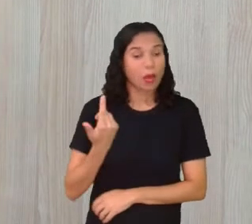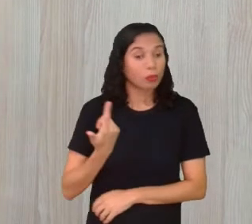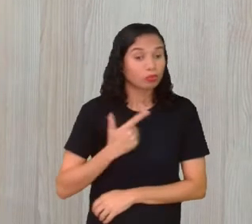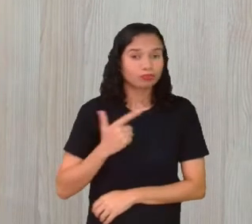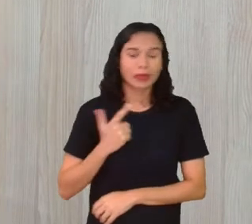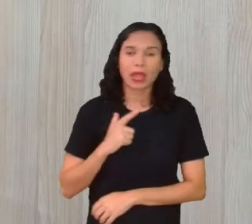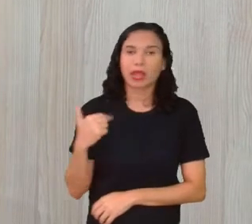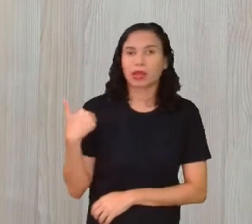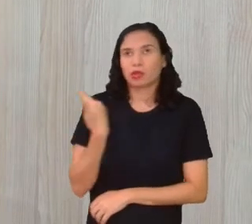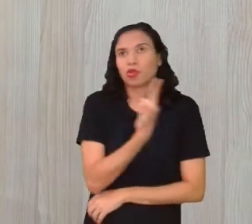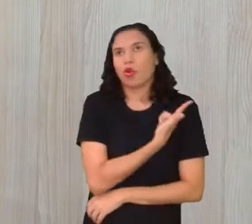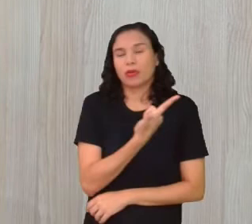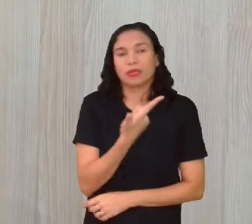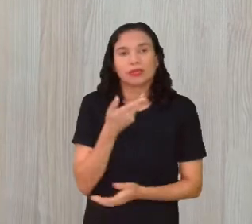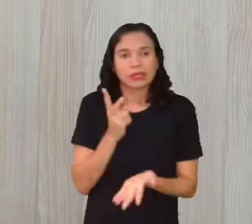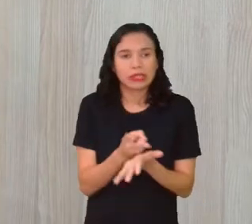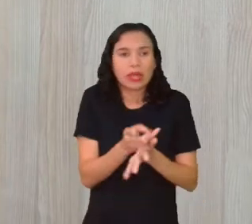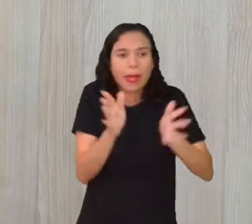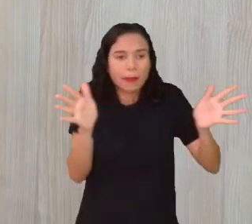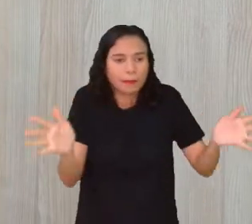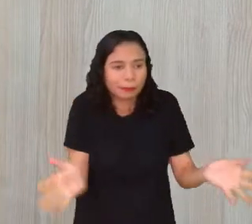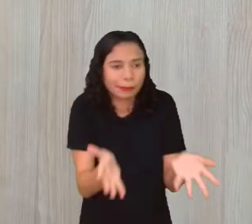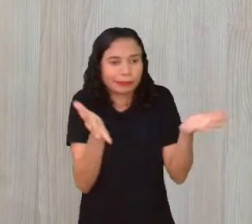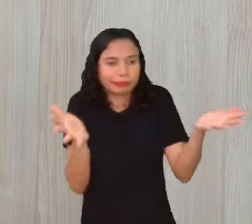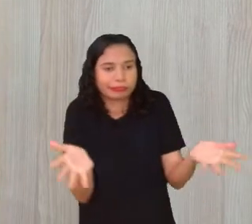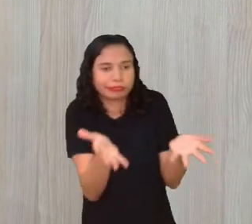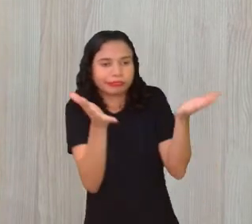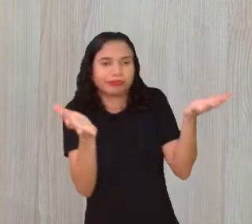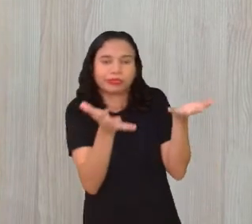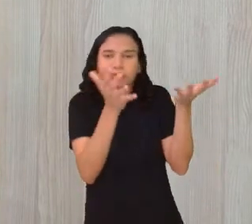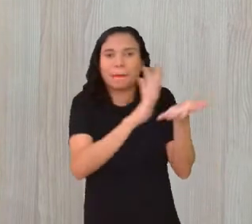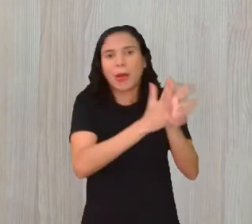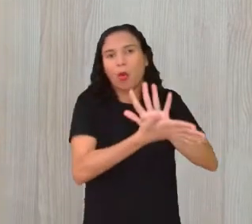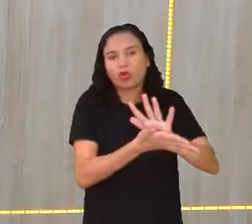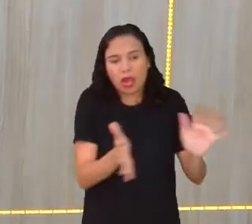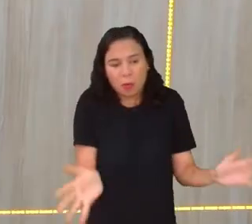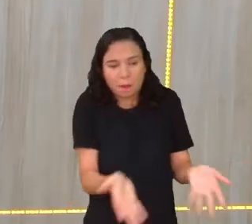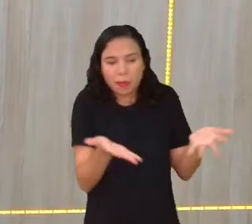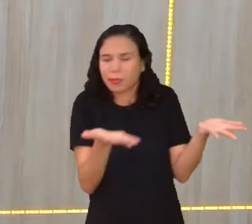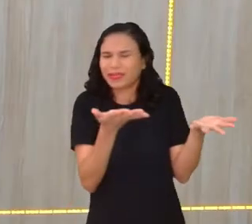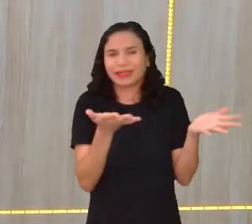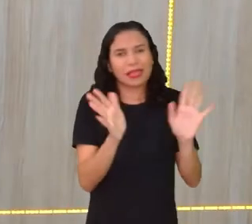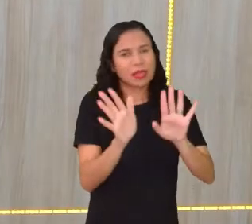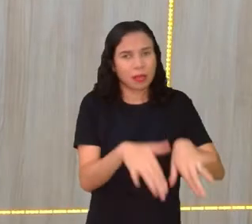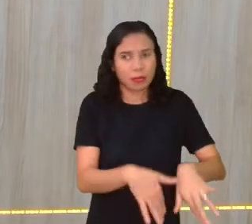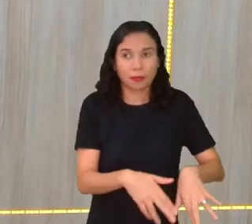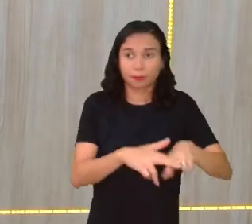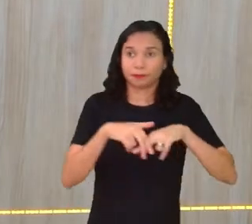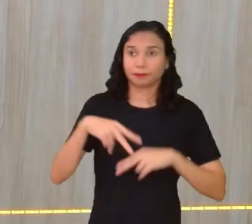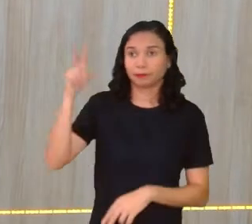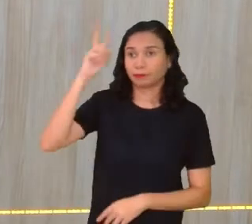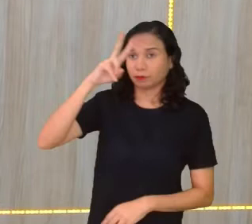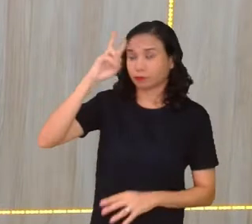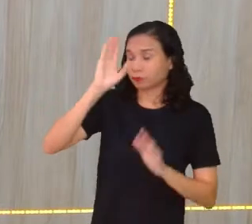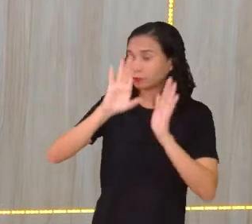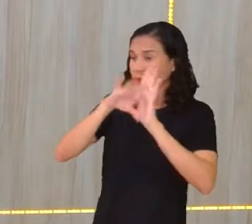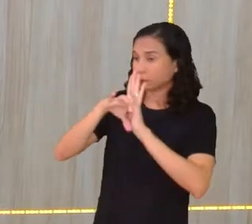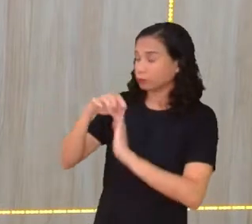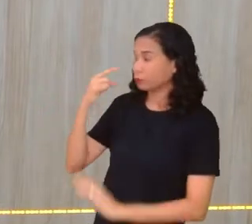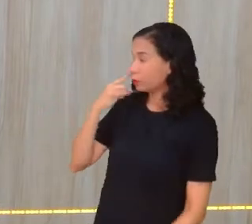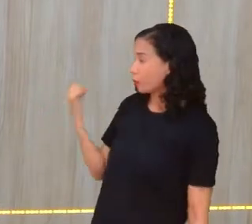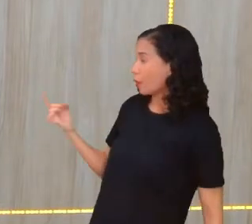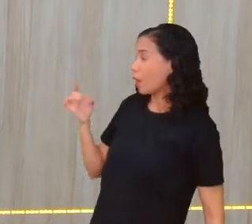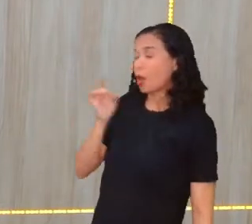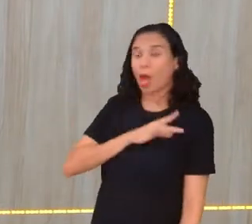mais a gente estar alimentando determinados preconceitos. Exatamente. Então, recapitulando aí o conceito, então seria